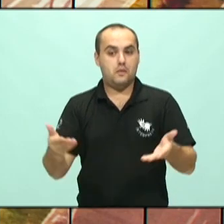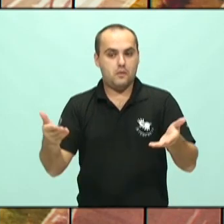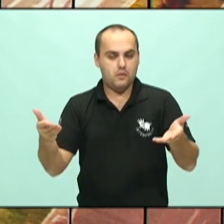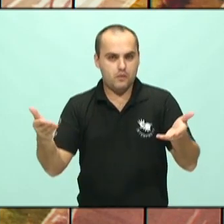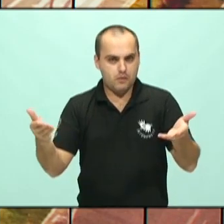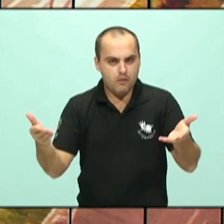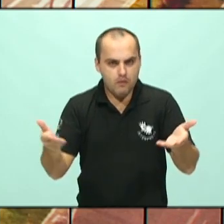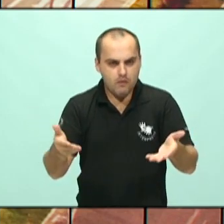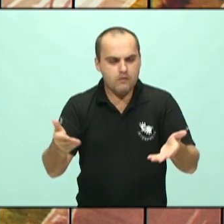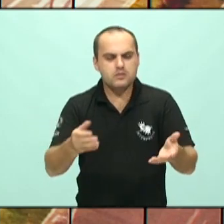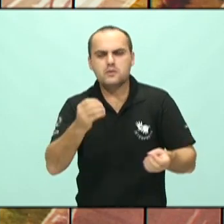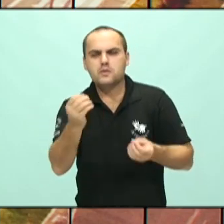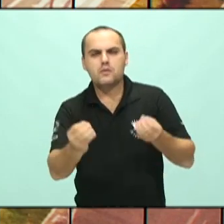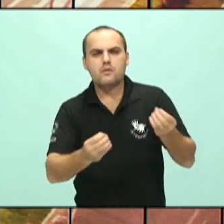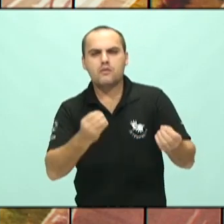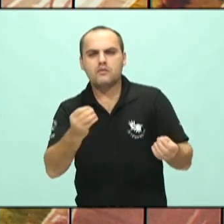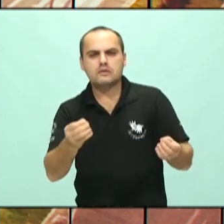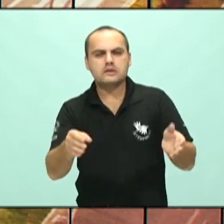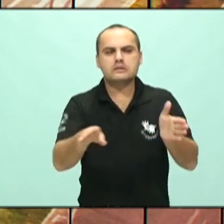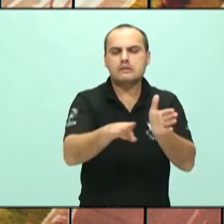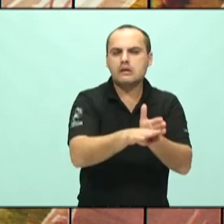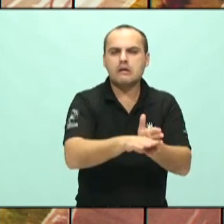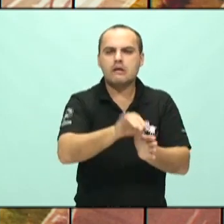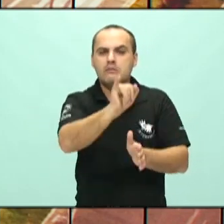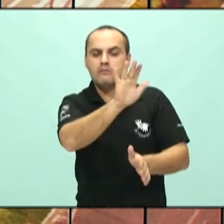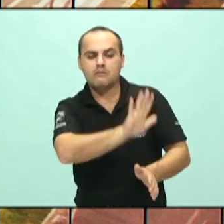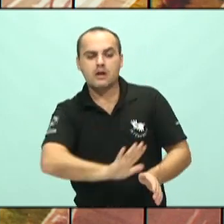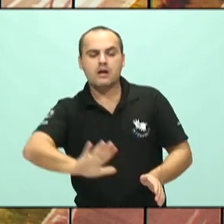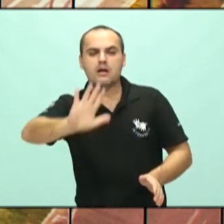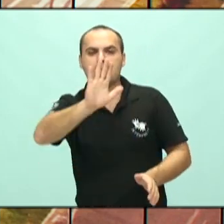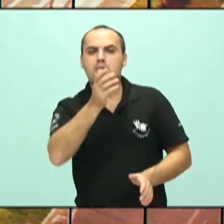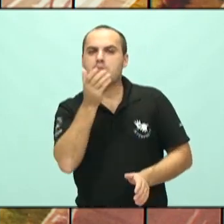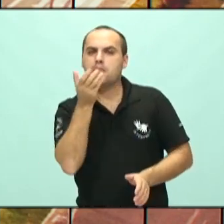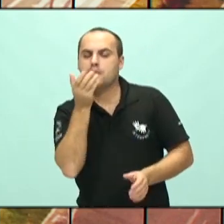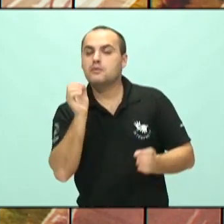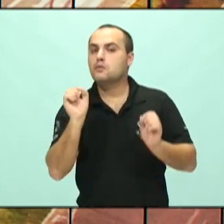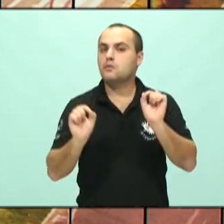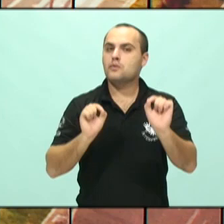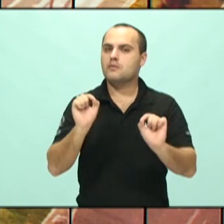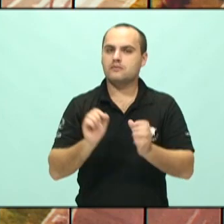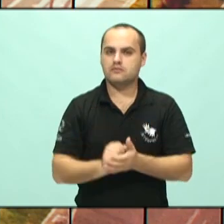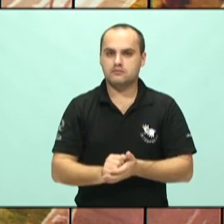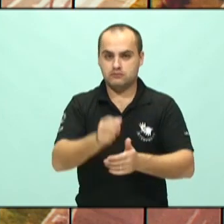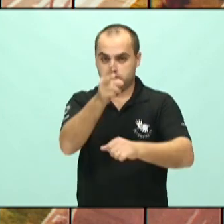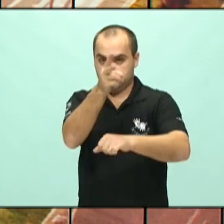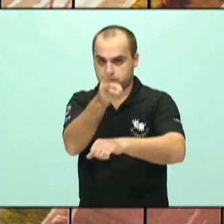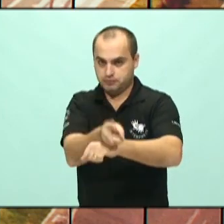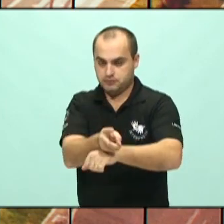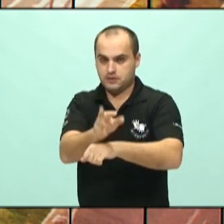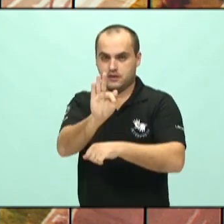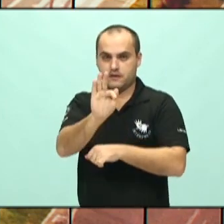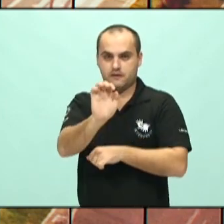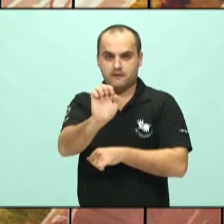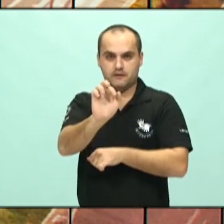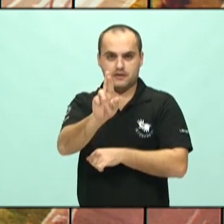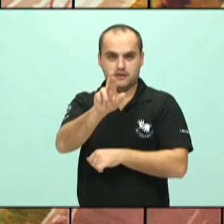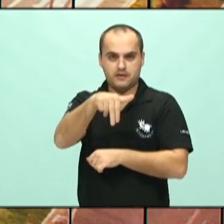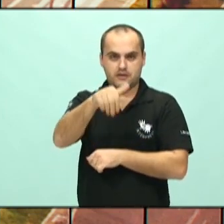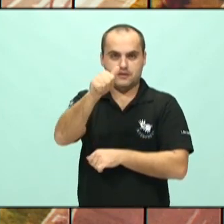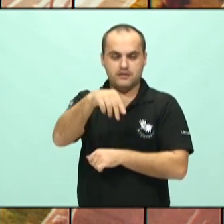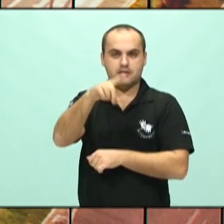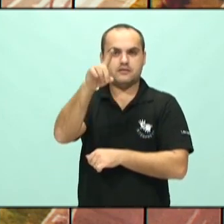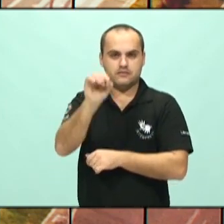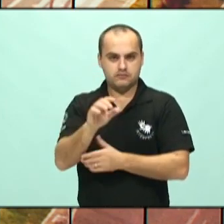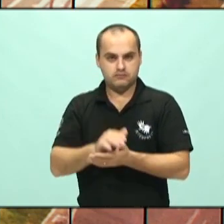chegue ao recesso de celular as nossas imagens, o nosso áudio. Cinegrafista Fernando, também